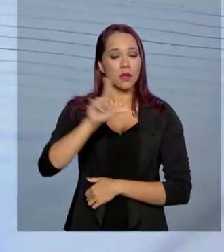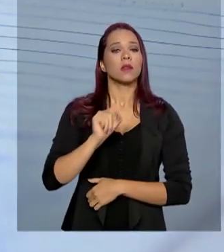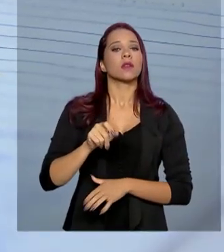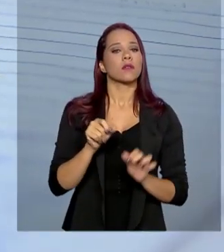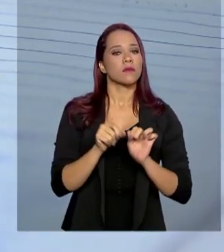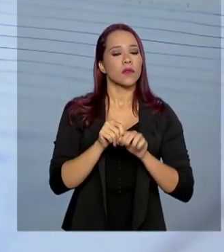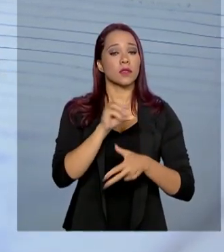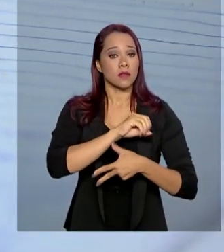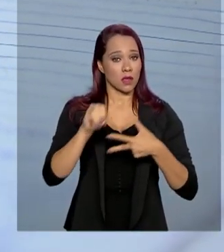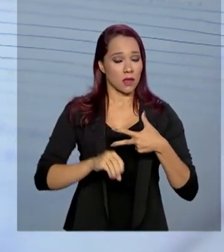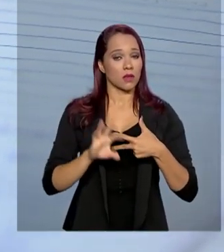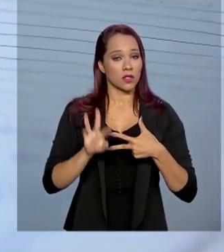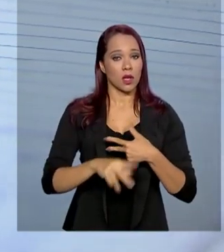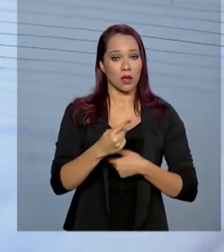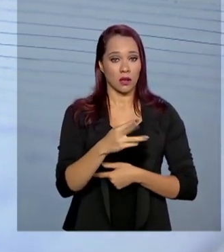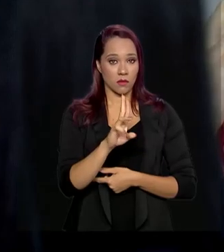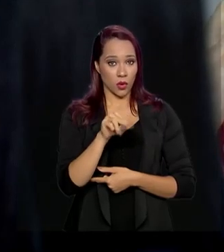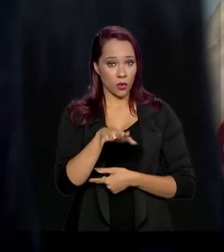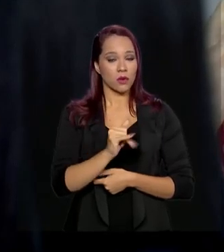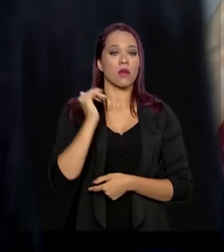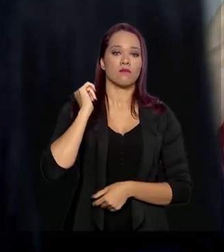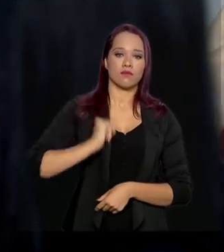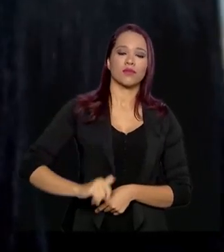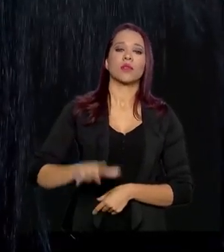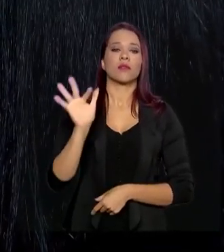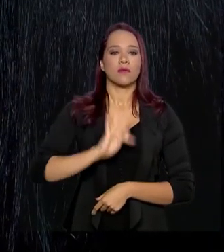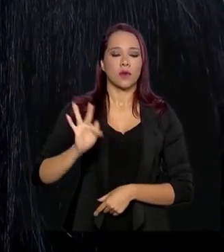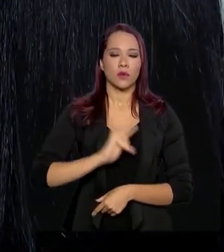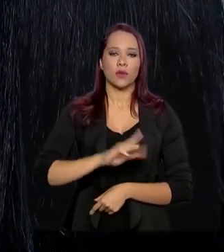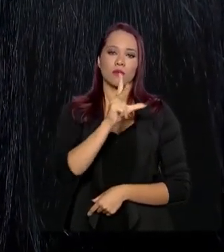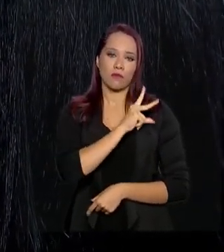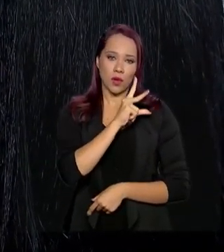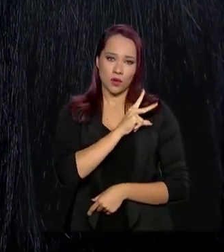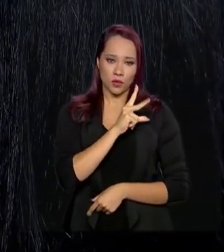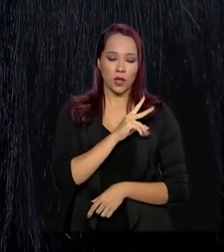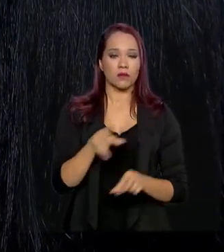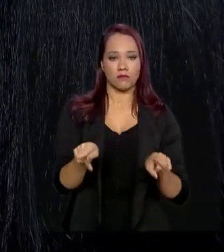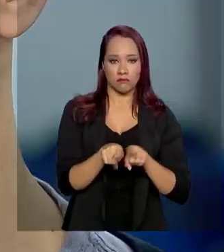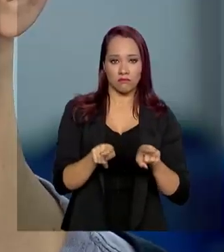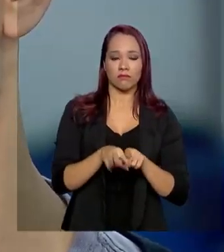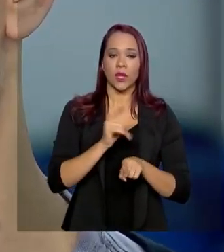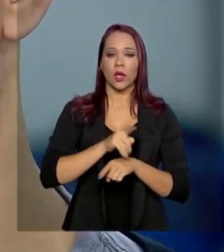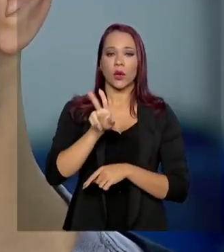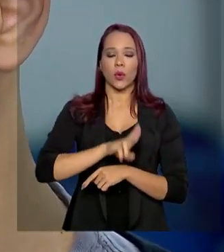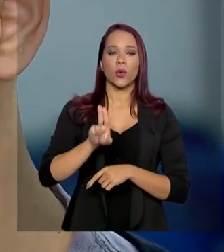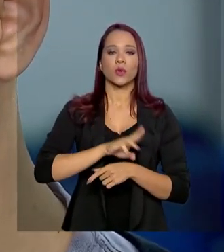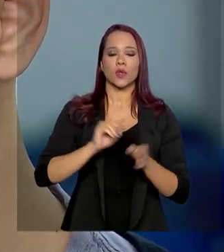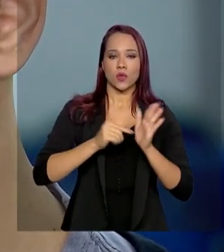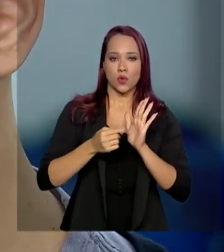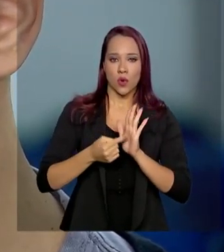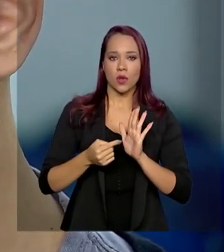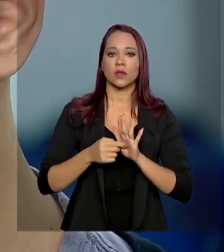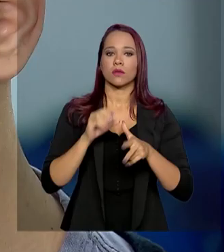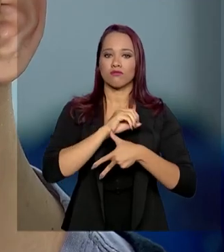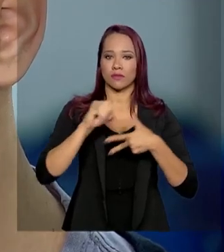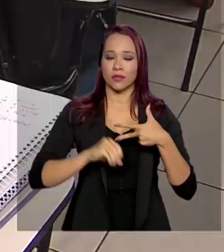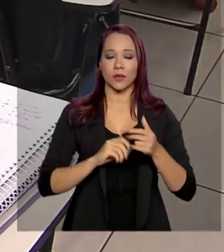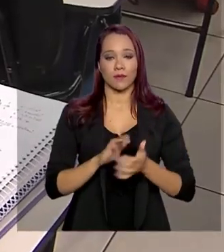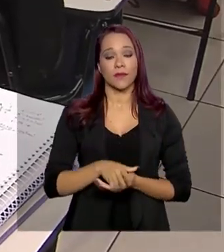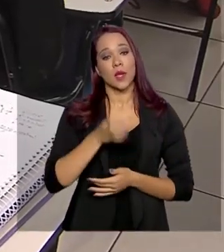quem fez o enem e já o prouni oferece bolsas para universidades particulares e também utiliza a nota do exame